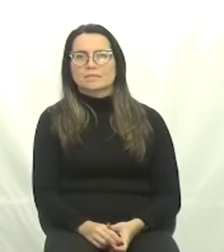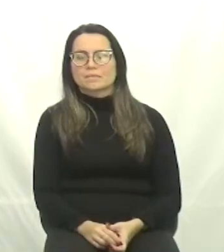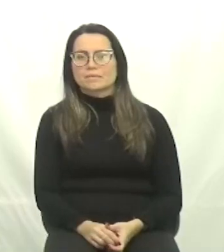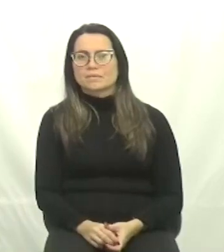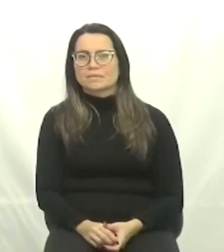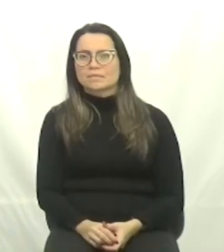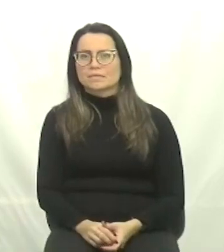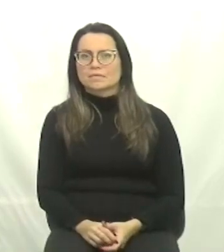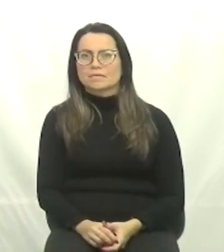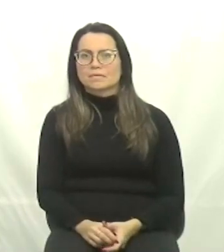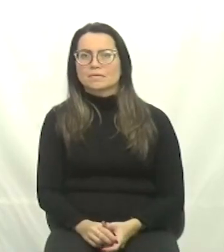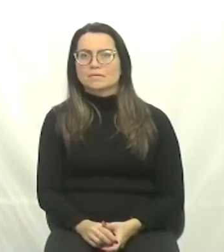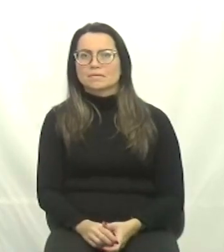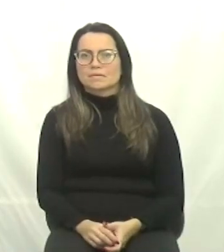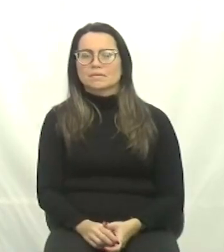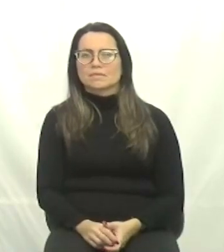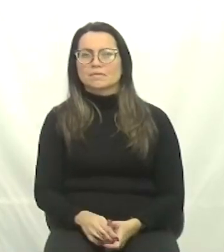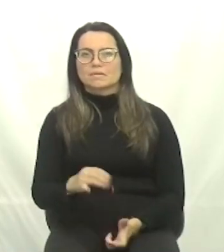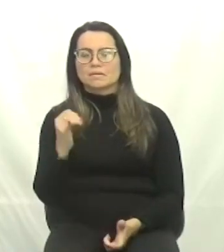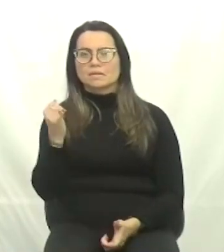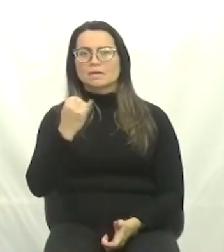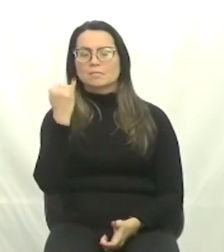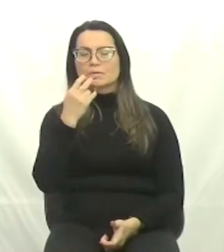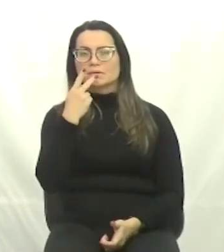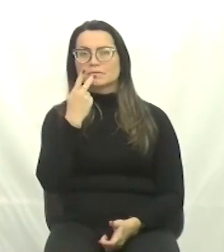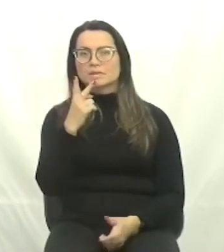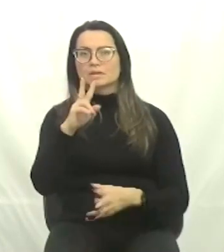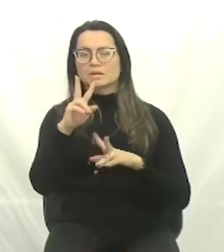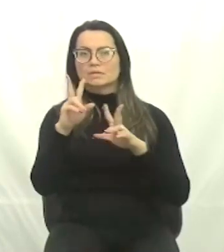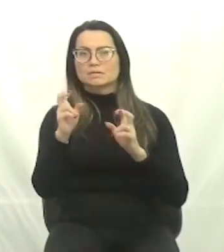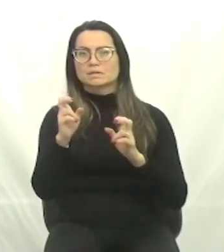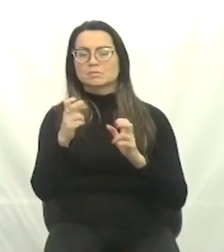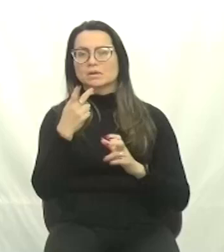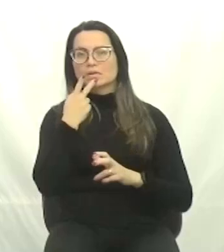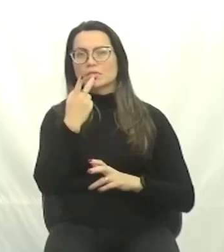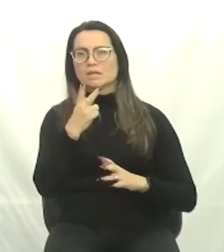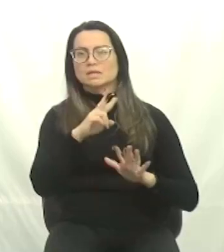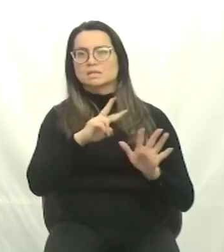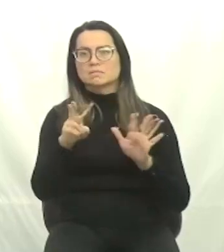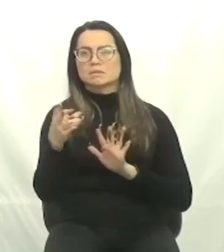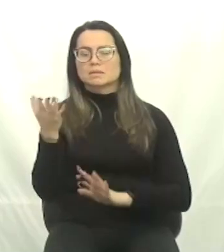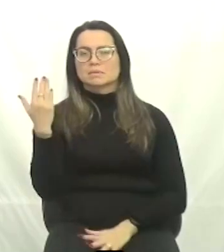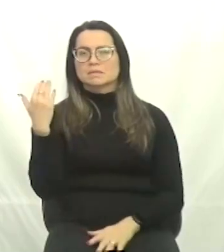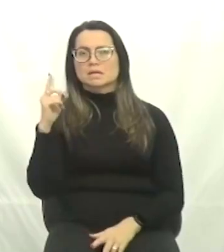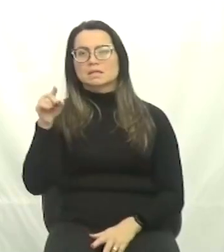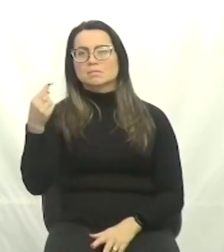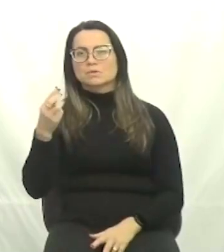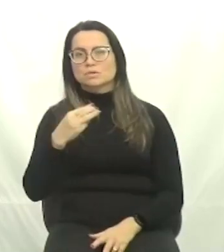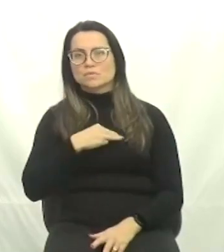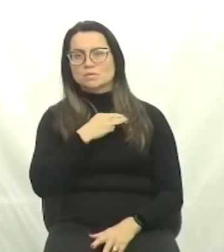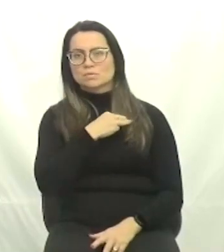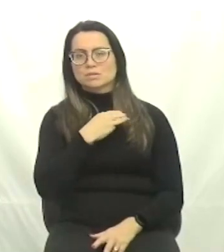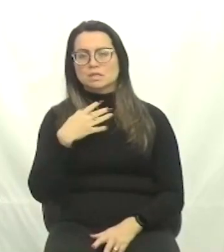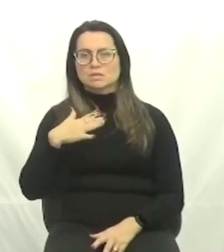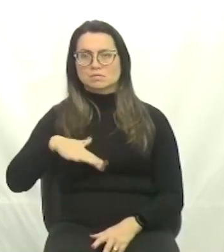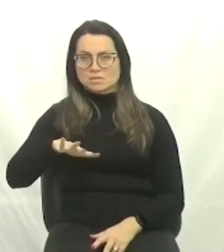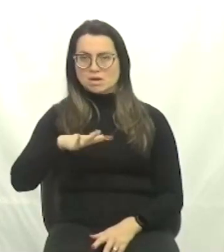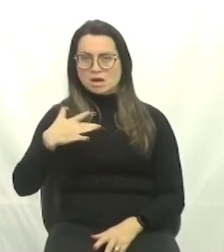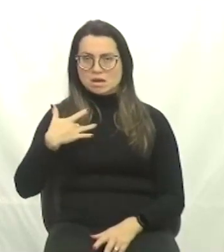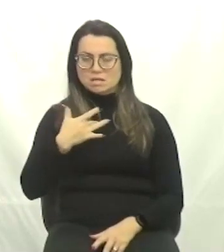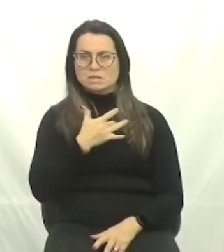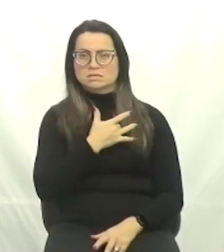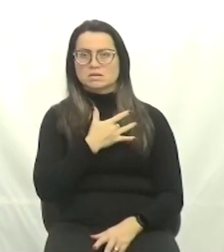nos assiste. É importante dizer que esse assunto que eu trouxe na semana passada, depois de uma visita no Ministério da Saúde, podendo